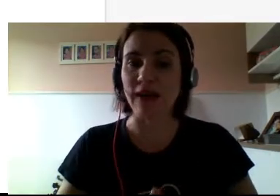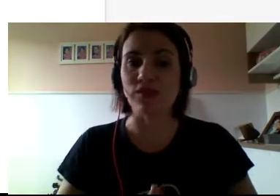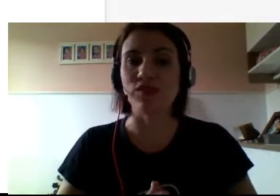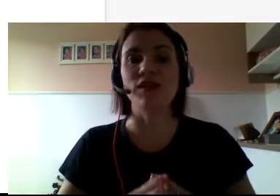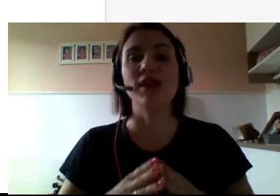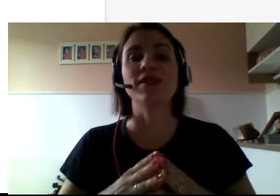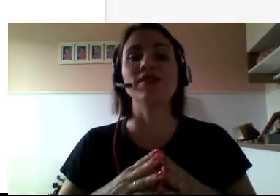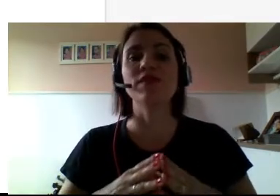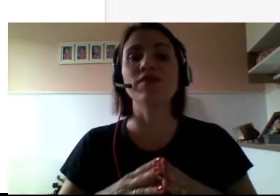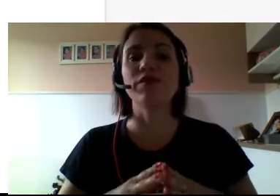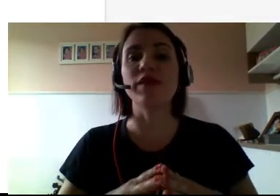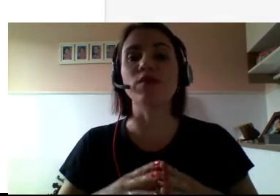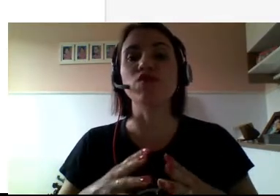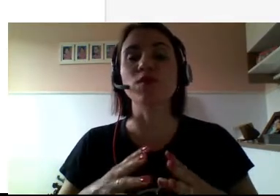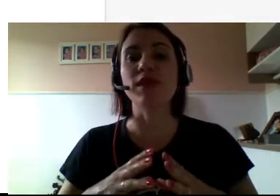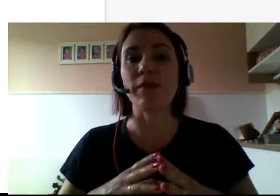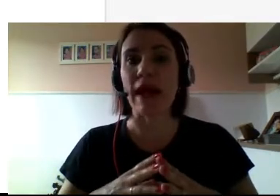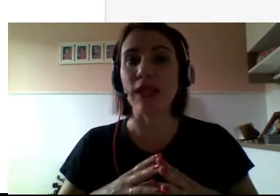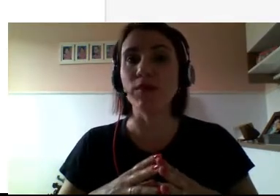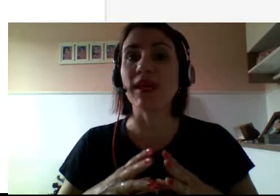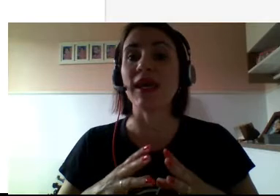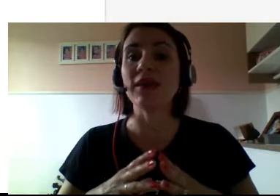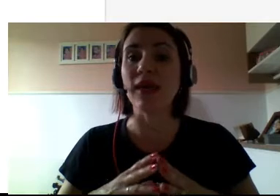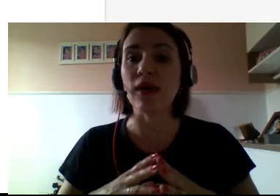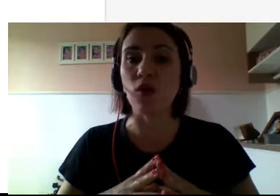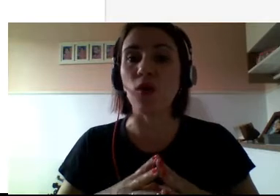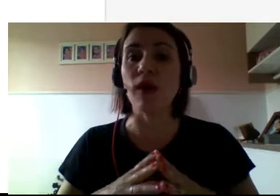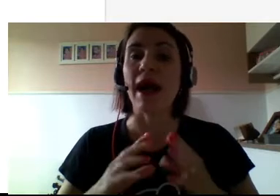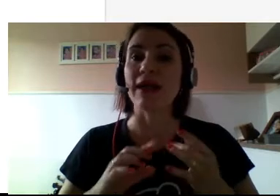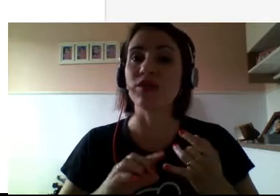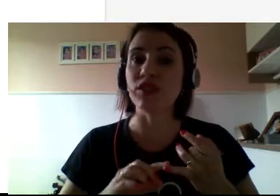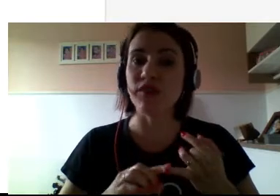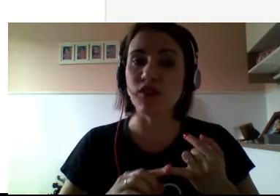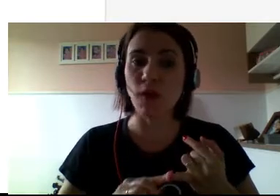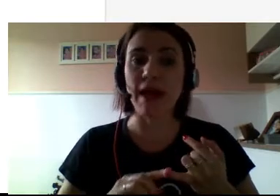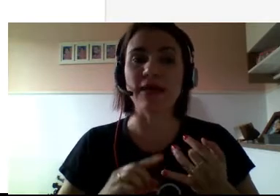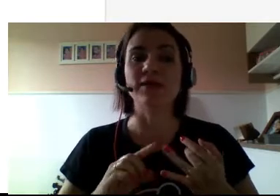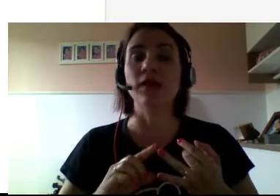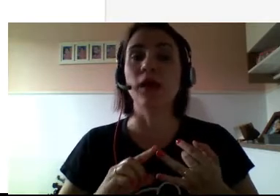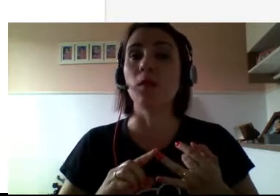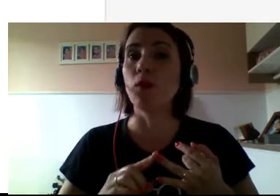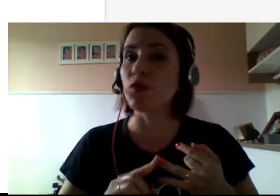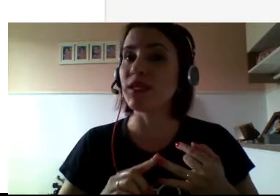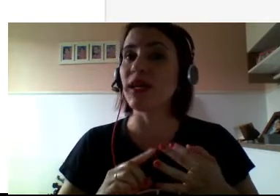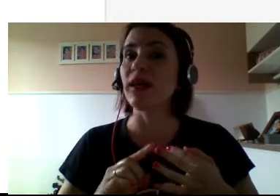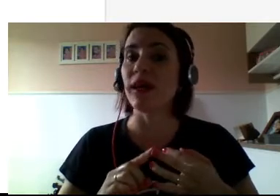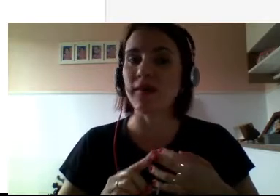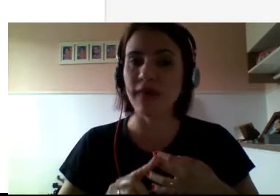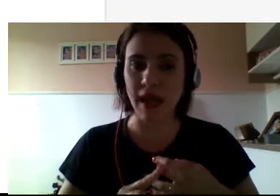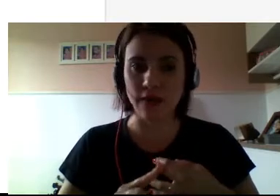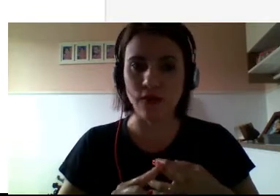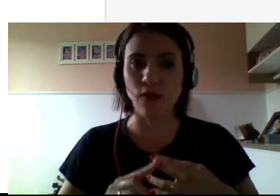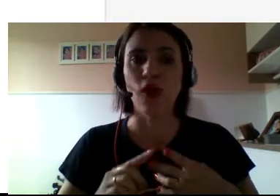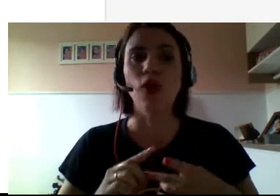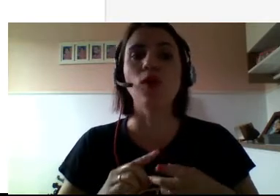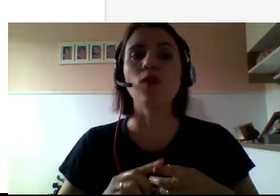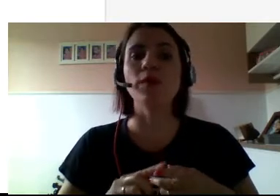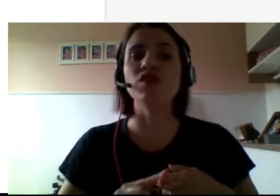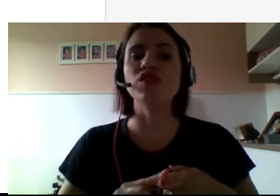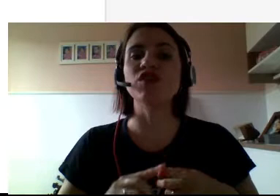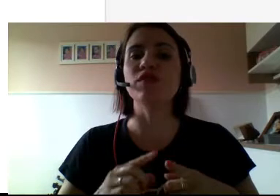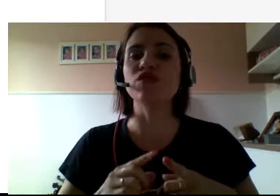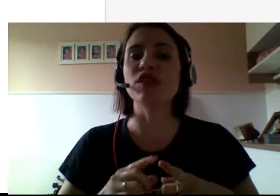estudados desenvolvemos um trabalho que integrou artes visuais música e teatro